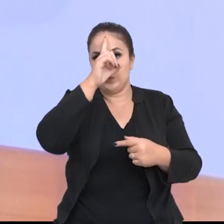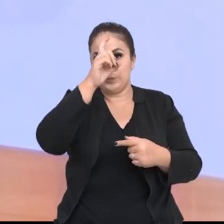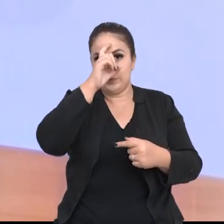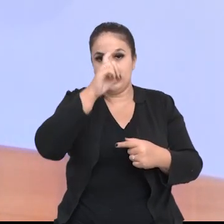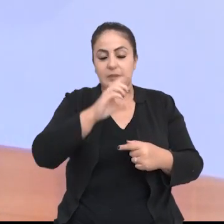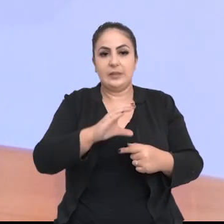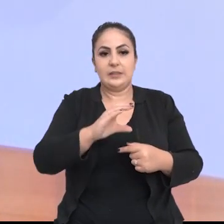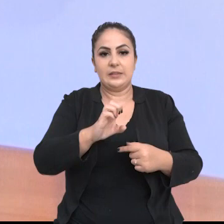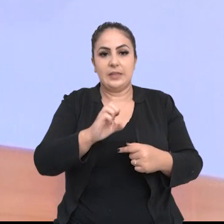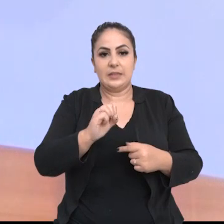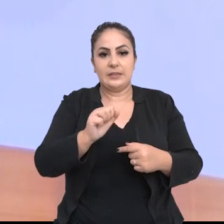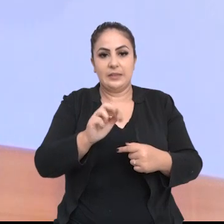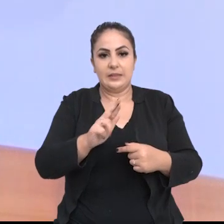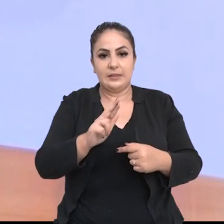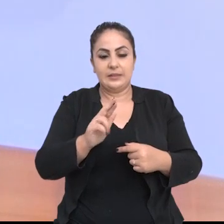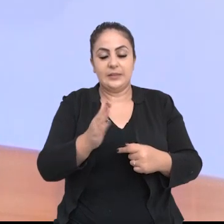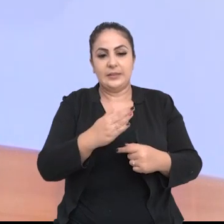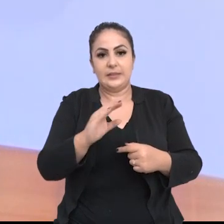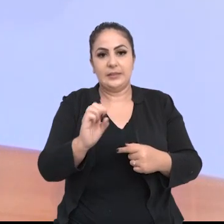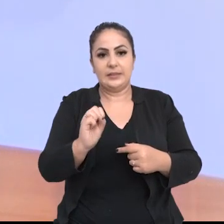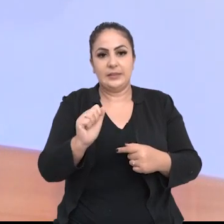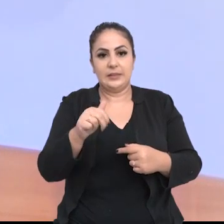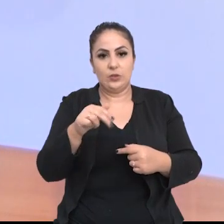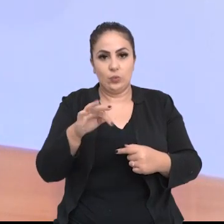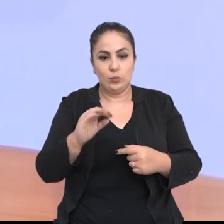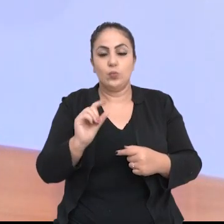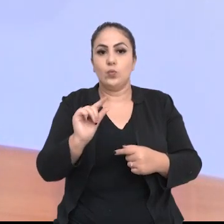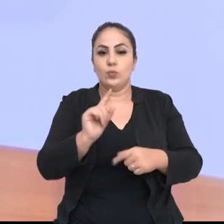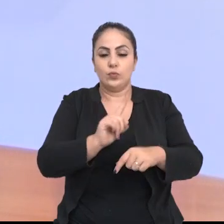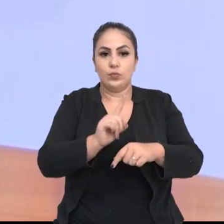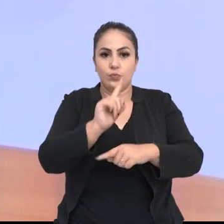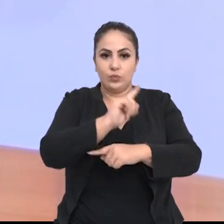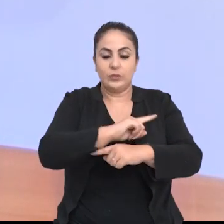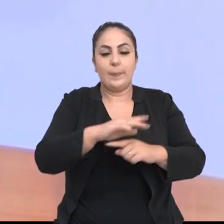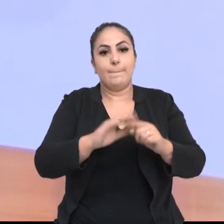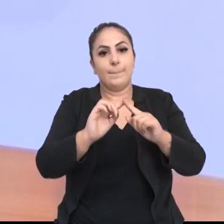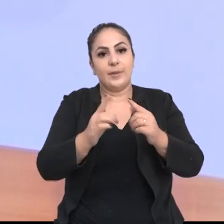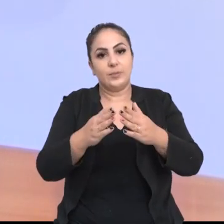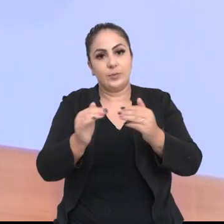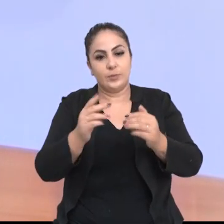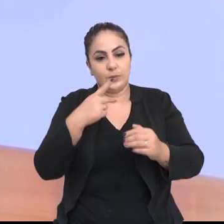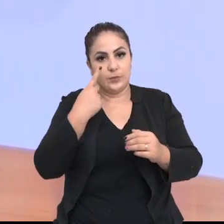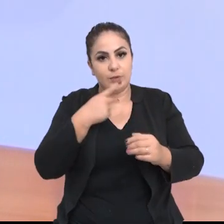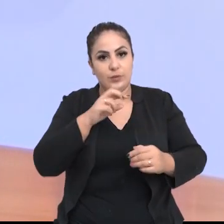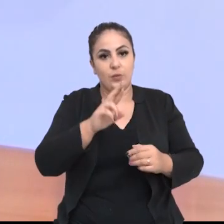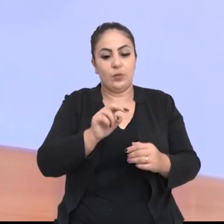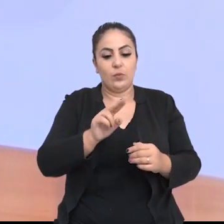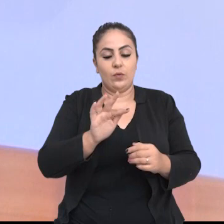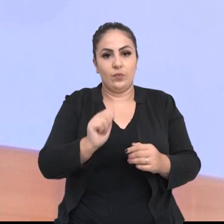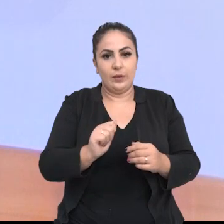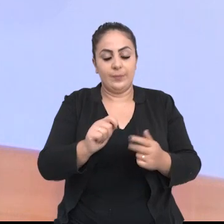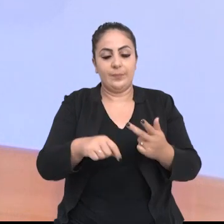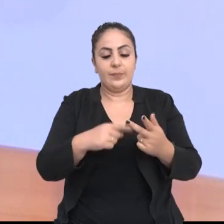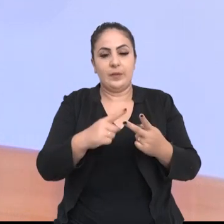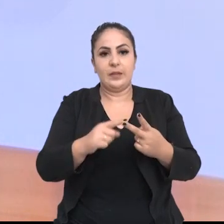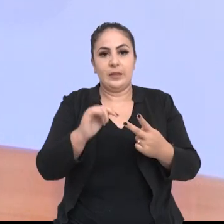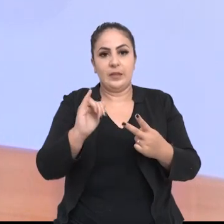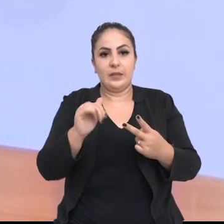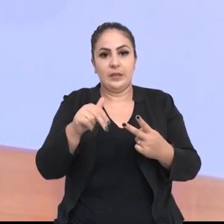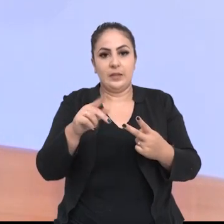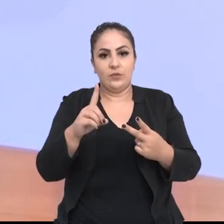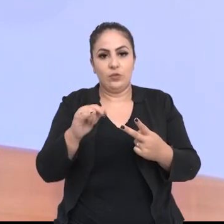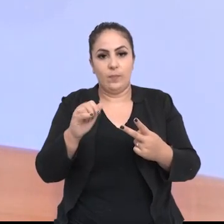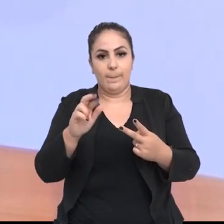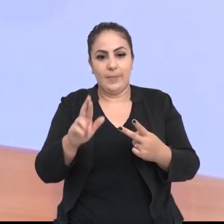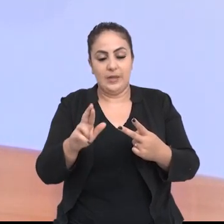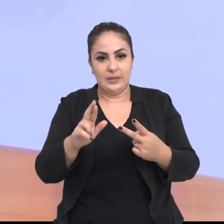ao Hospital César Santos há poucos dias, mas o pedido foi encaminhado pelos vereadores Cláudio Rufa Soldá e